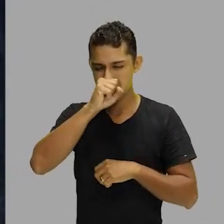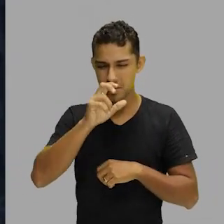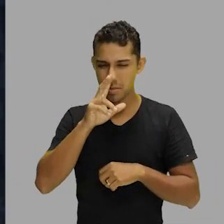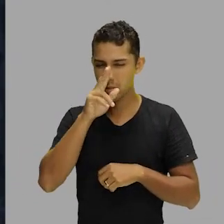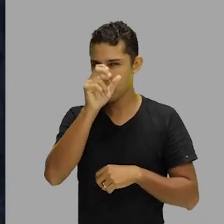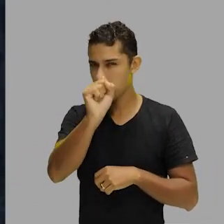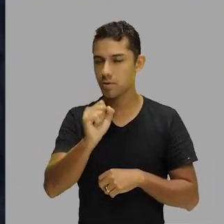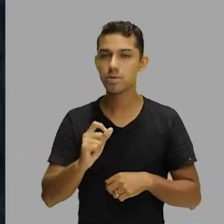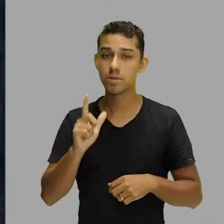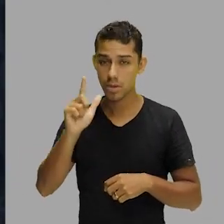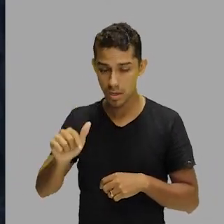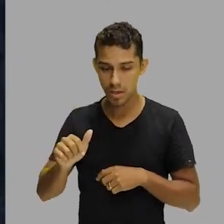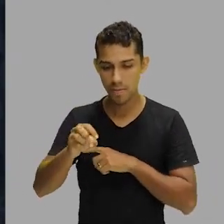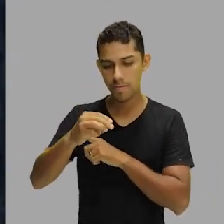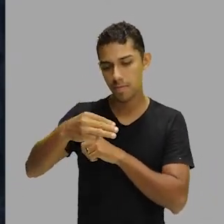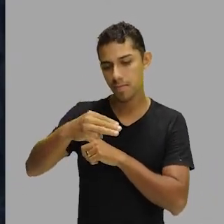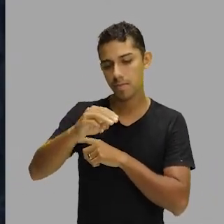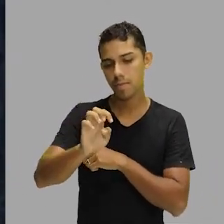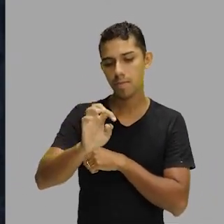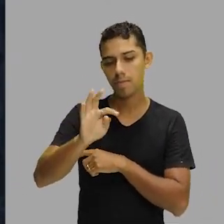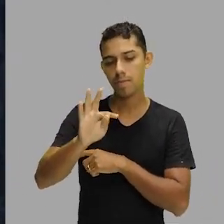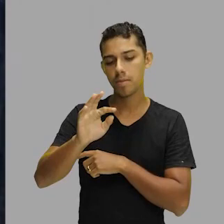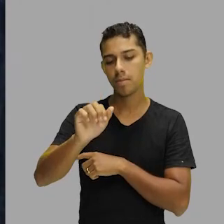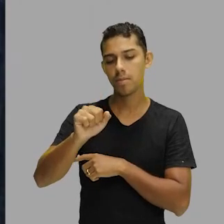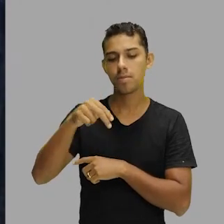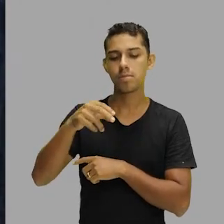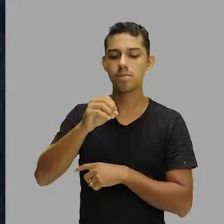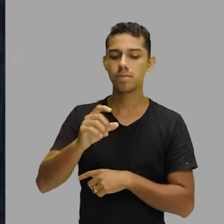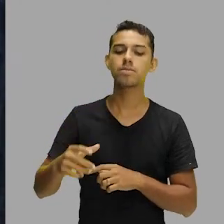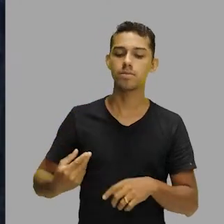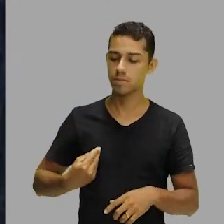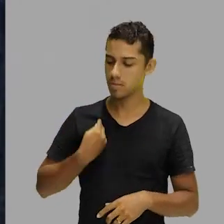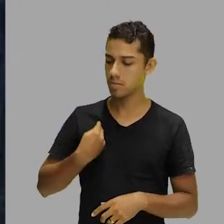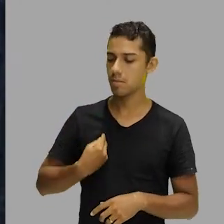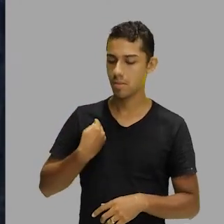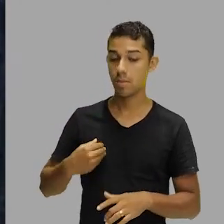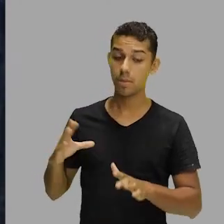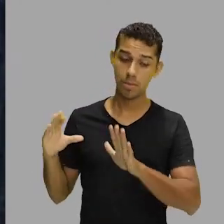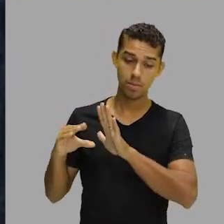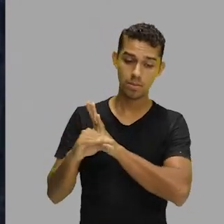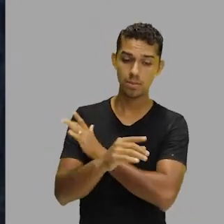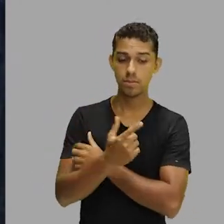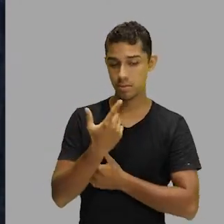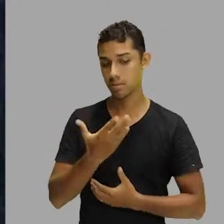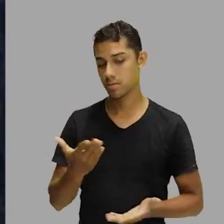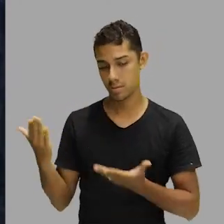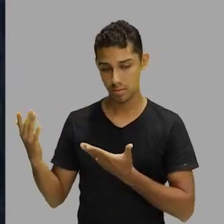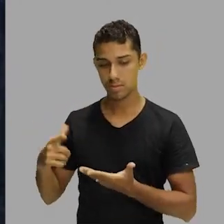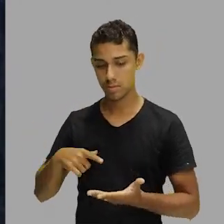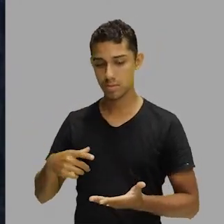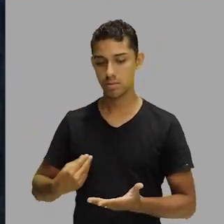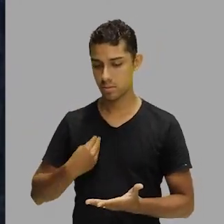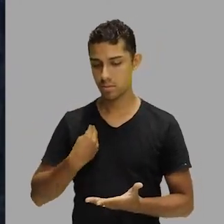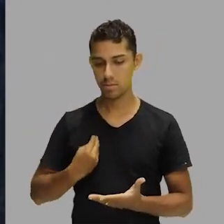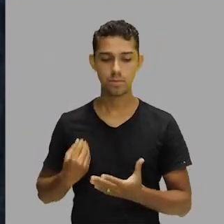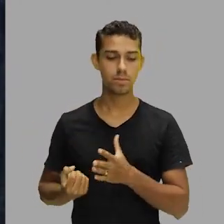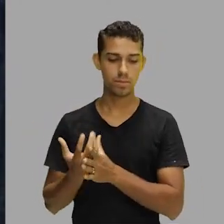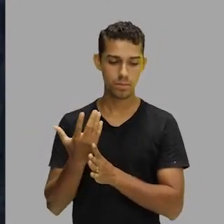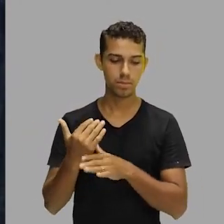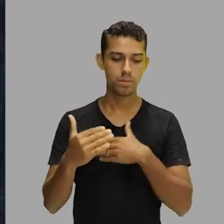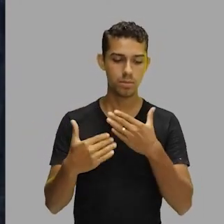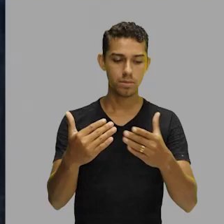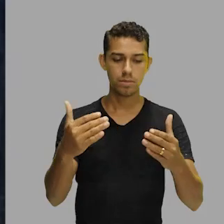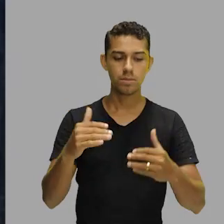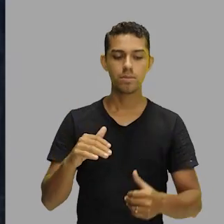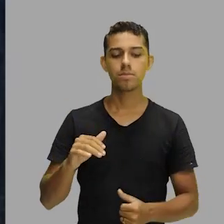Ali é produção de metano. Então é graças à existência dessas bactérias, né, que estão ali promovendo a